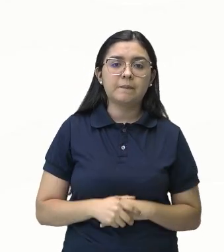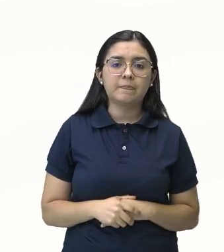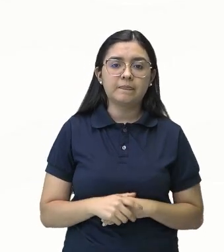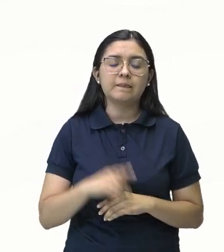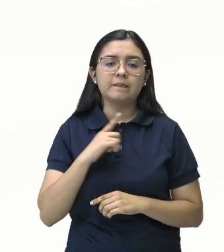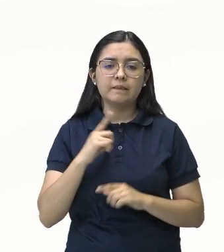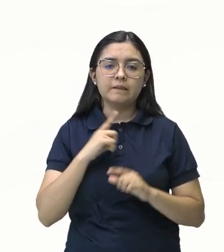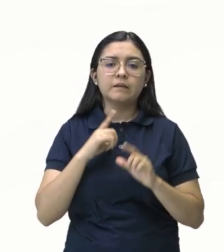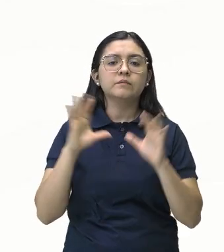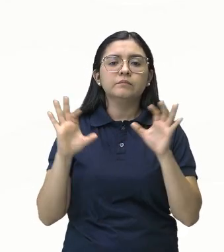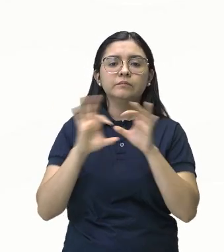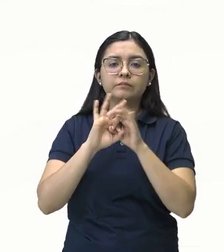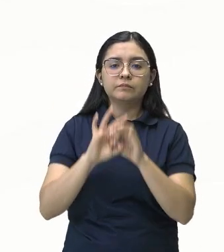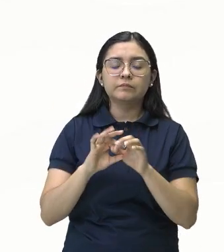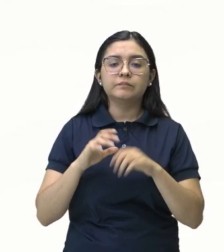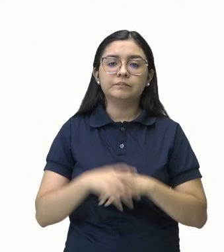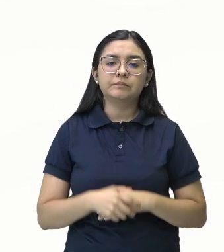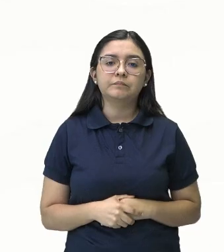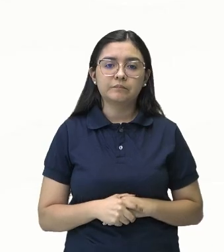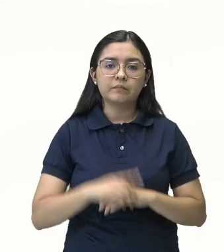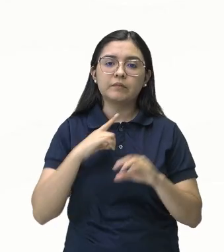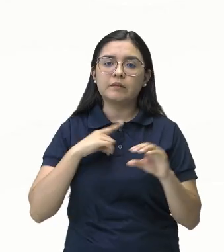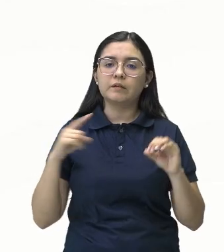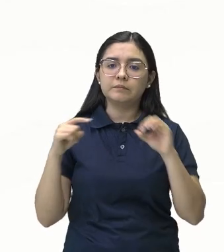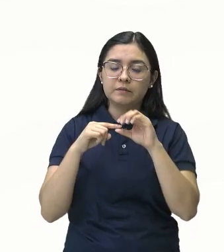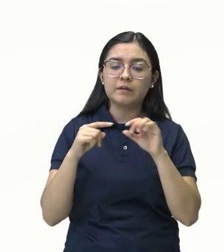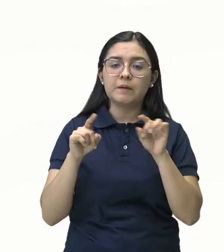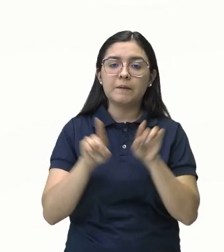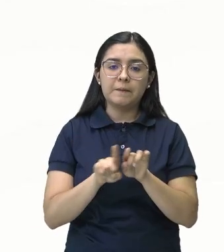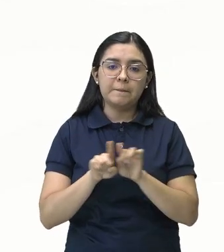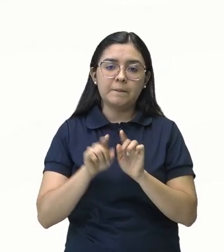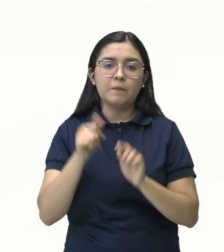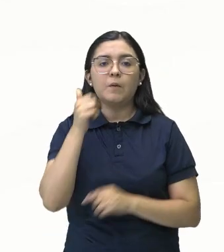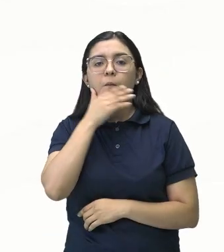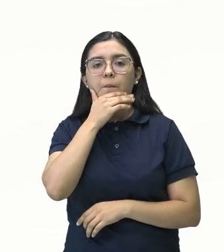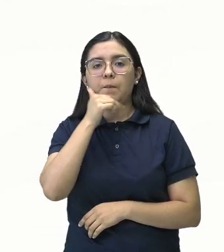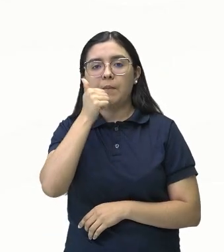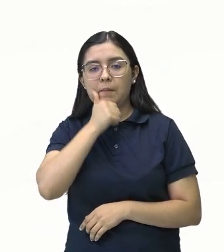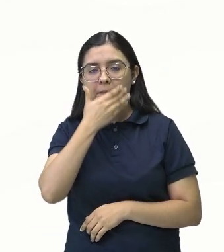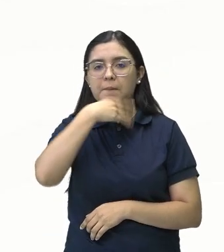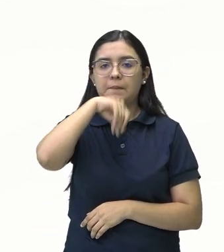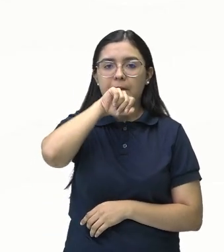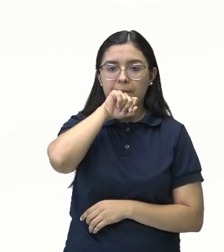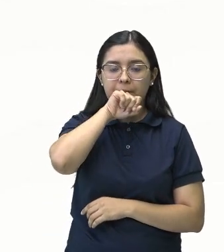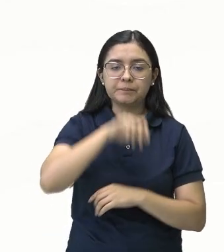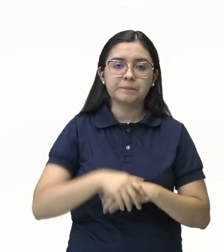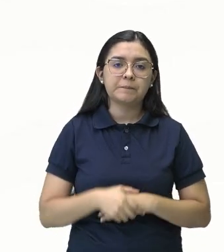da reprodução, né? Da união dos gametas masculino e feminino, tá? Para a gente